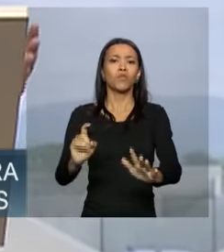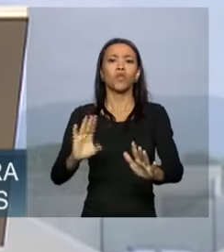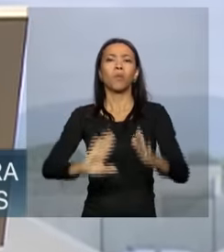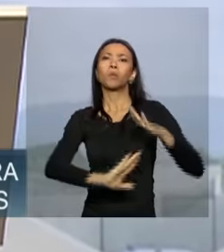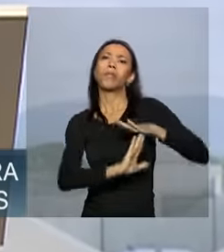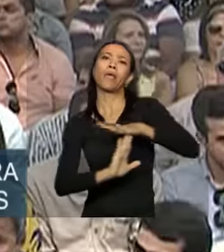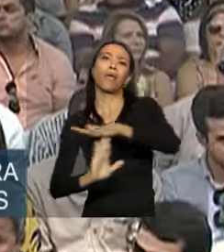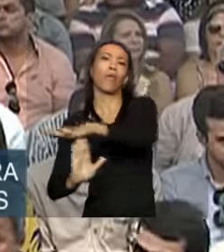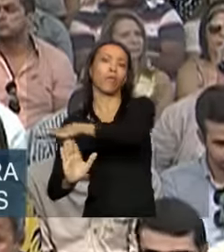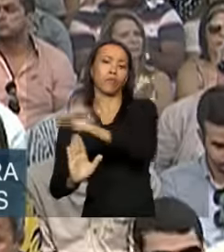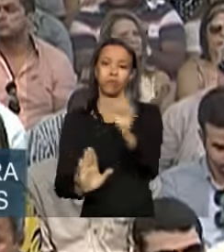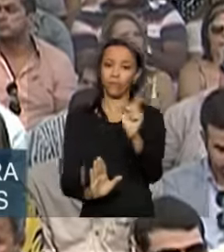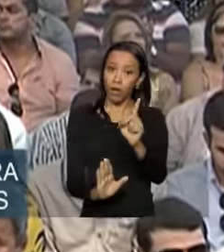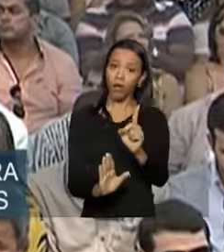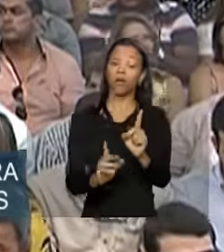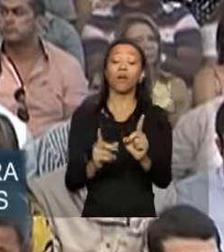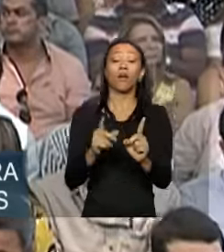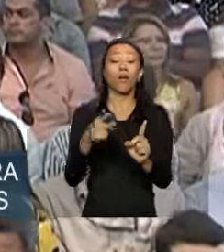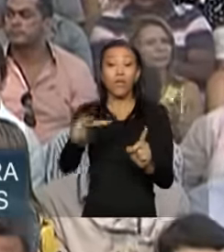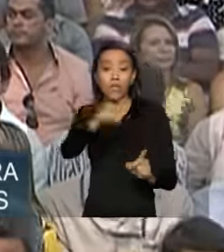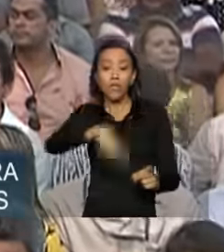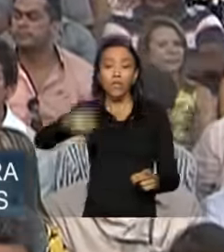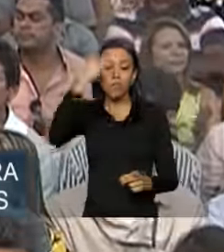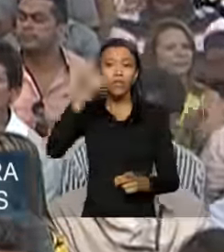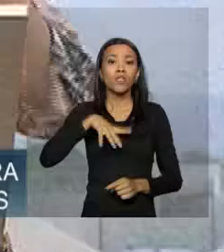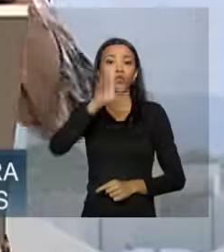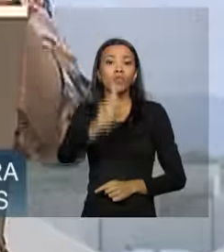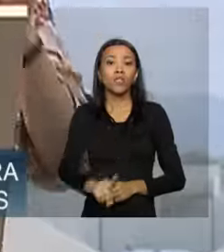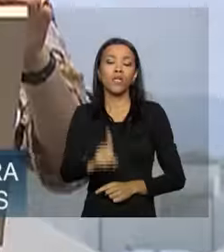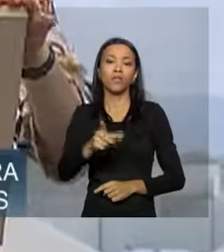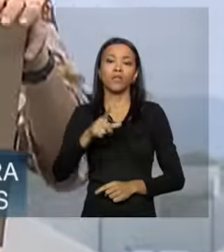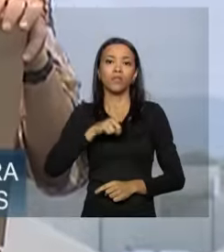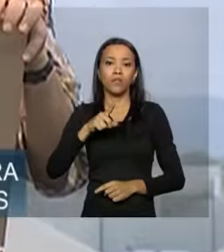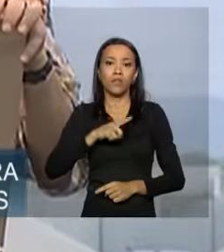garantissem o acesso à água